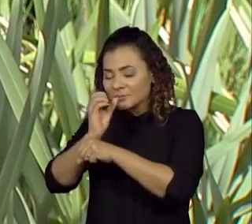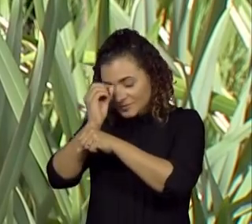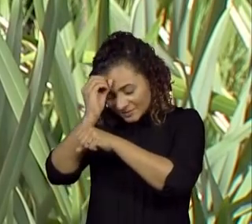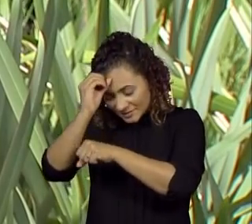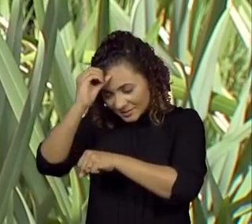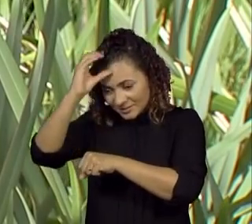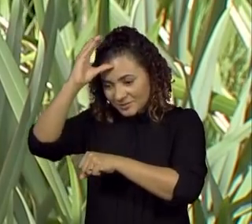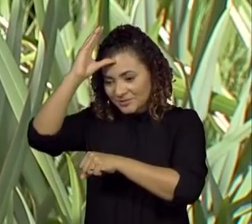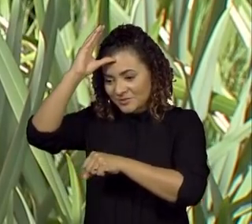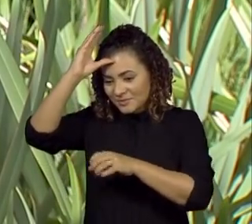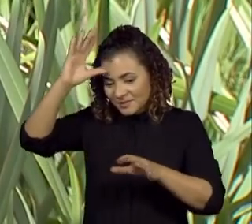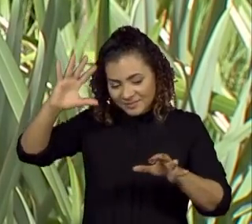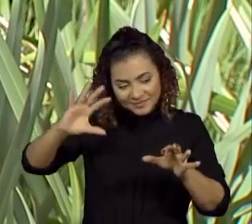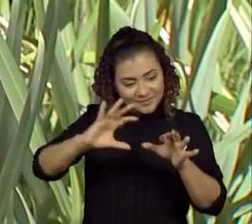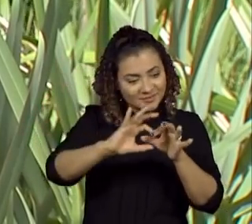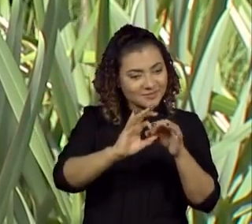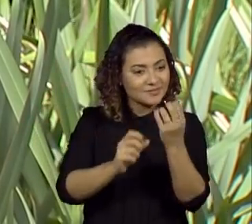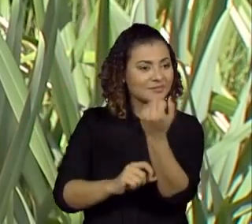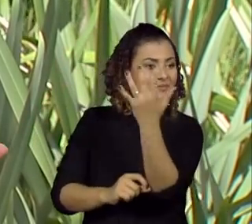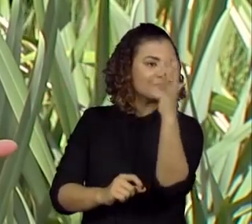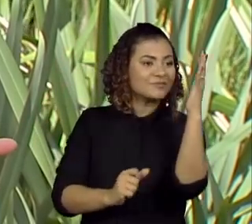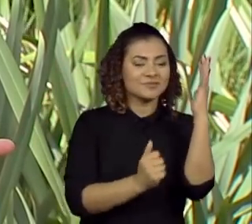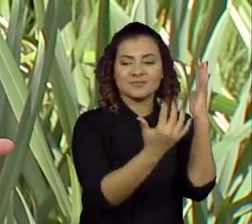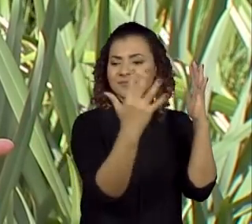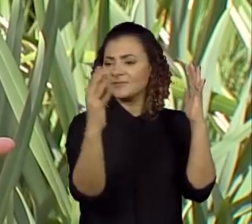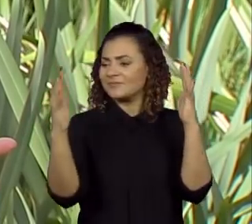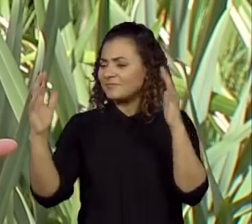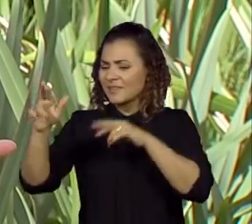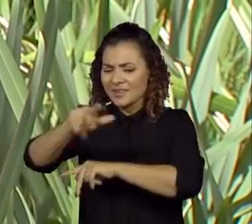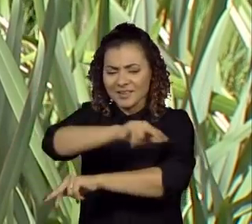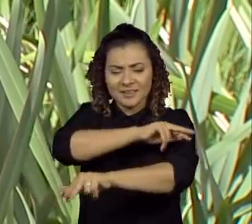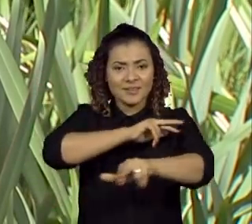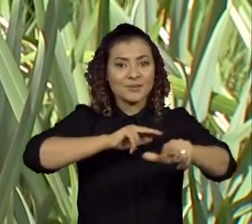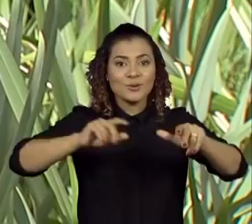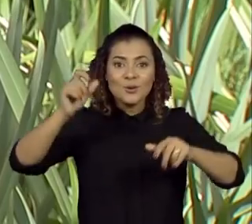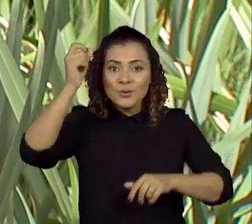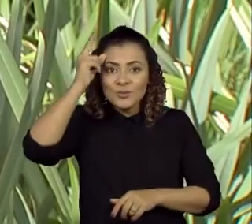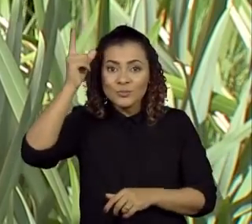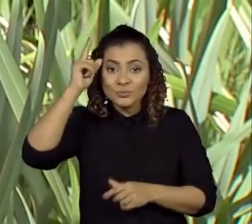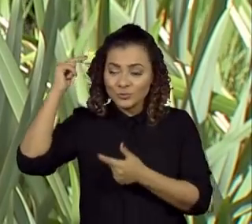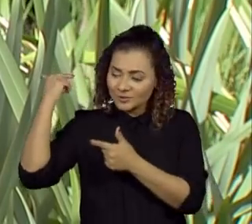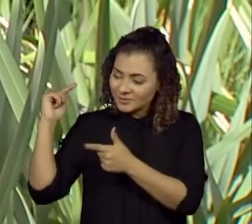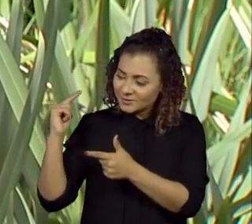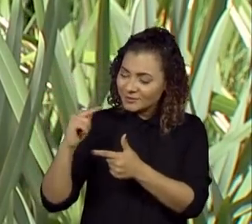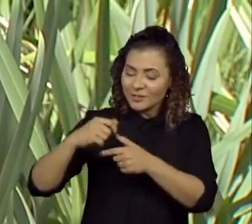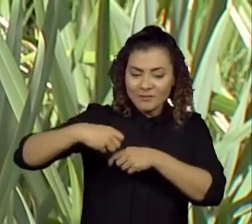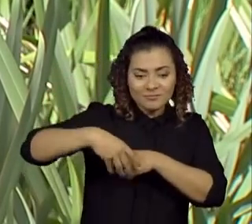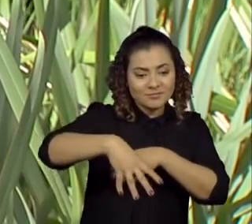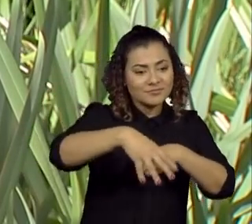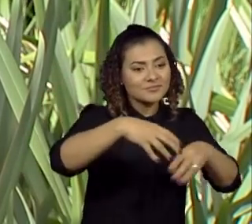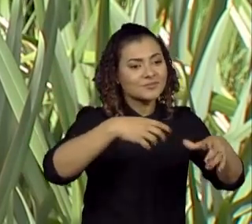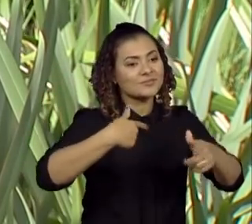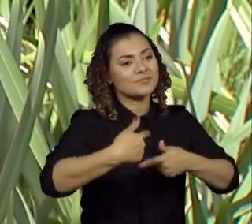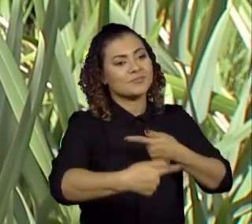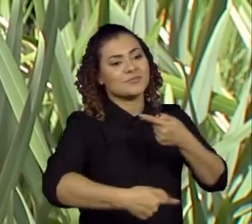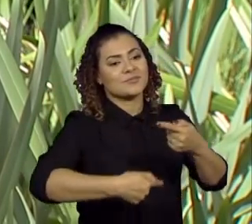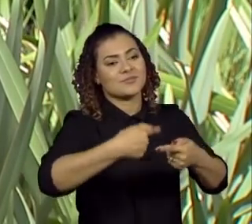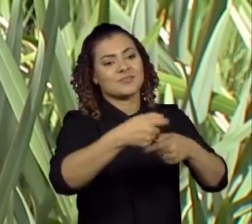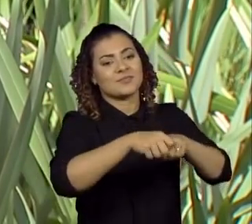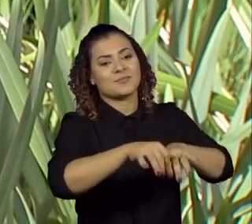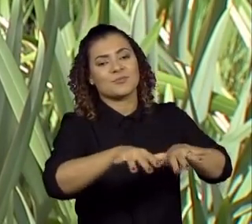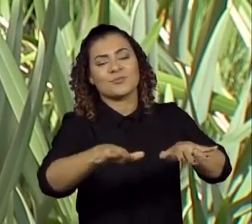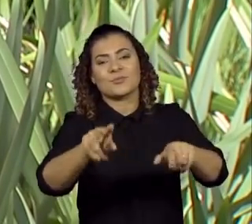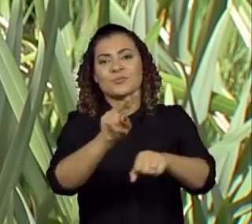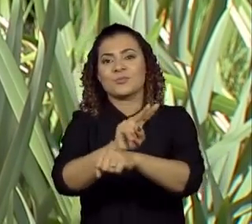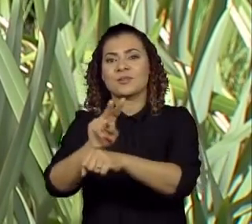em equilíbrio com a floresta. Que essa rica diversidade de culturas tradicionais seja conhecida e preservada